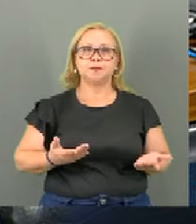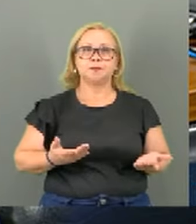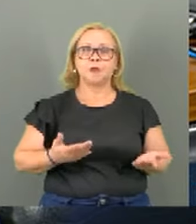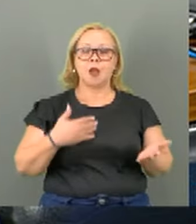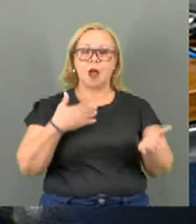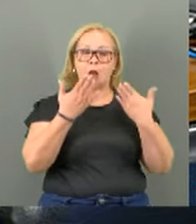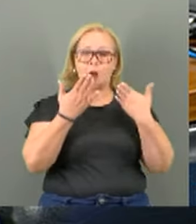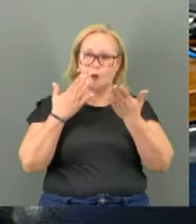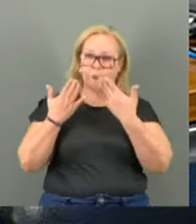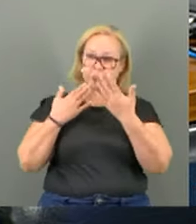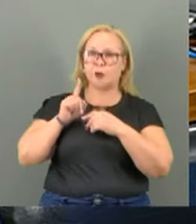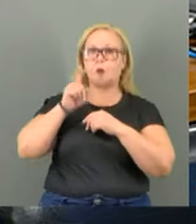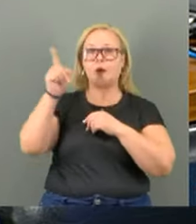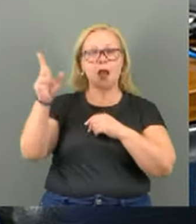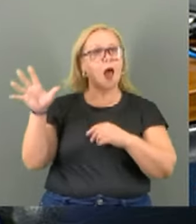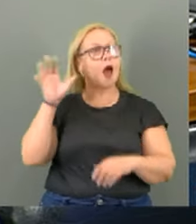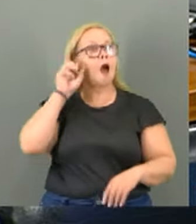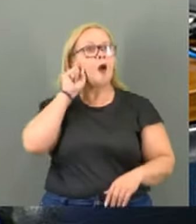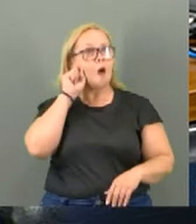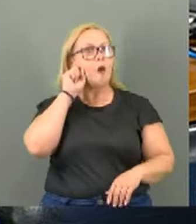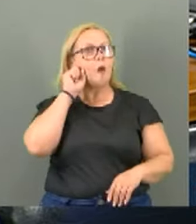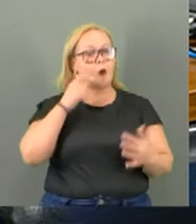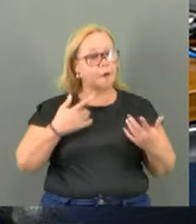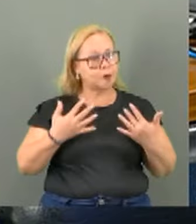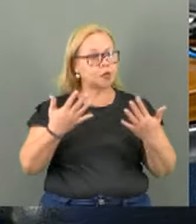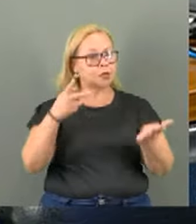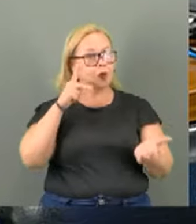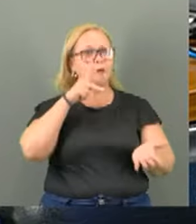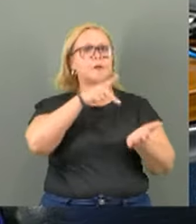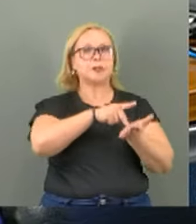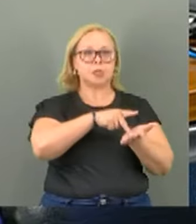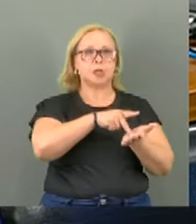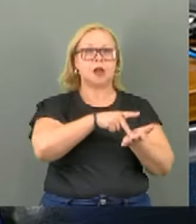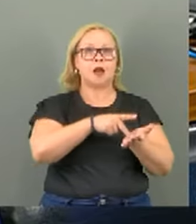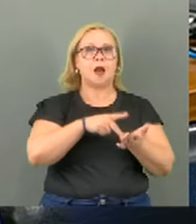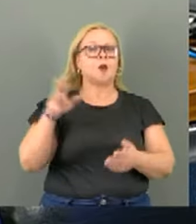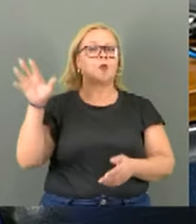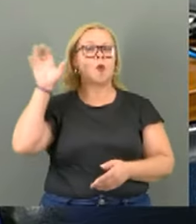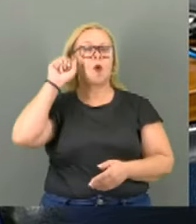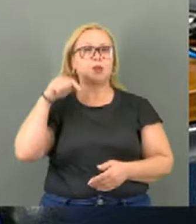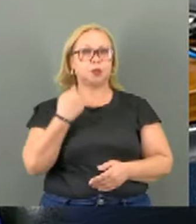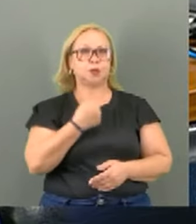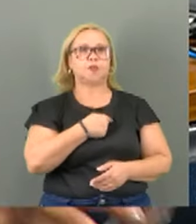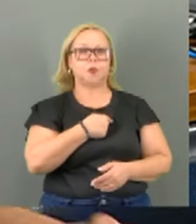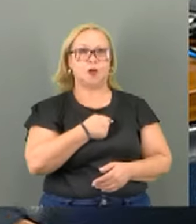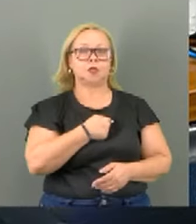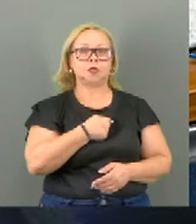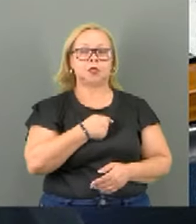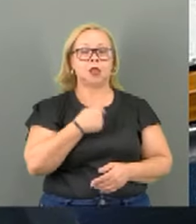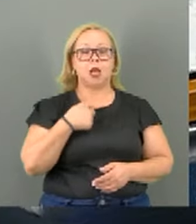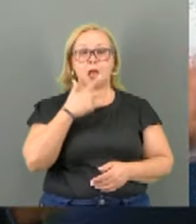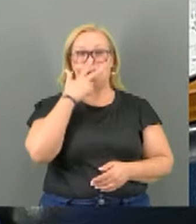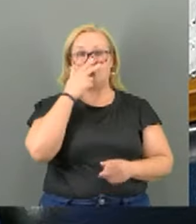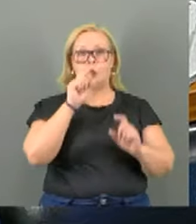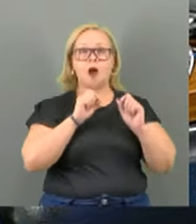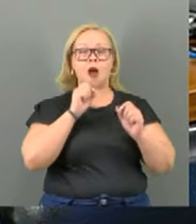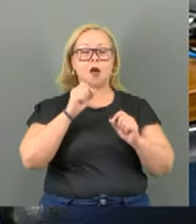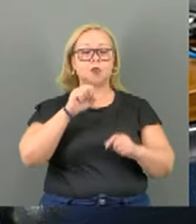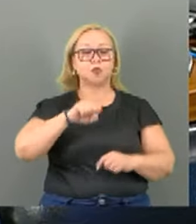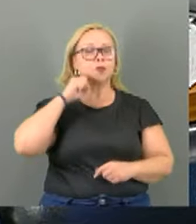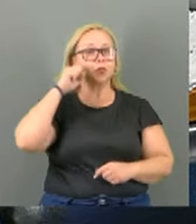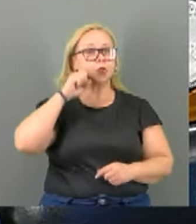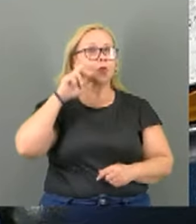conversar com ele lá, ouvi-lo numa sessão oficial, numa oitiva nossa, eu acredito, senador Romário, que